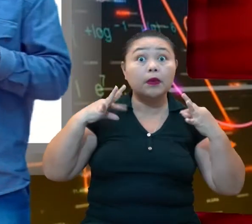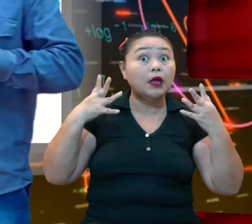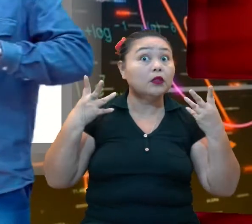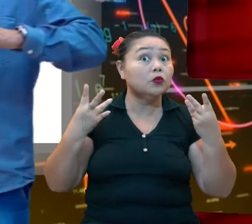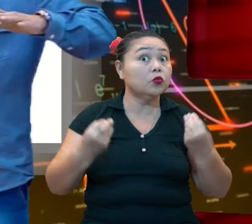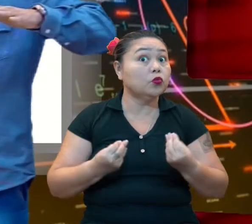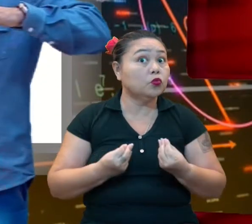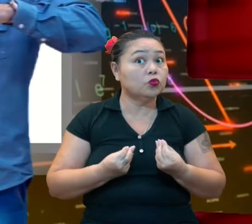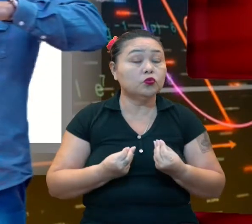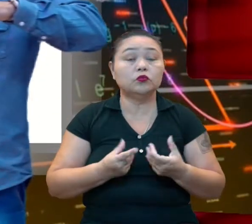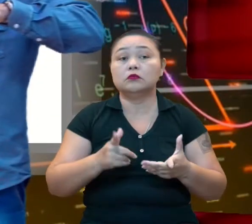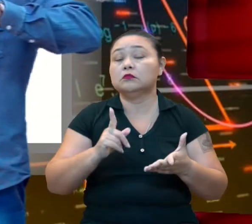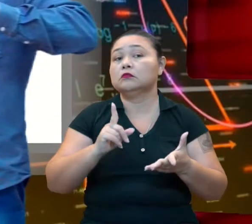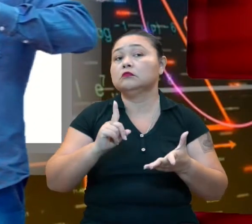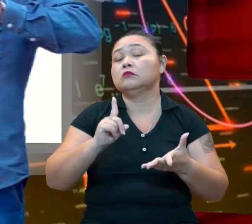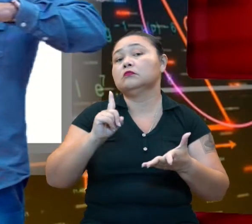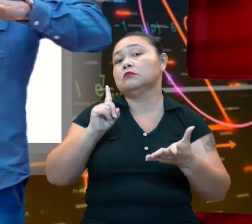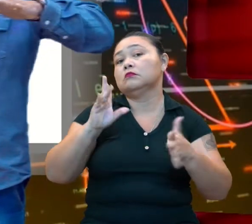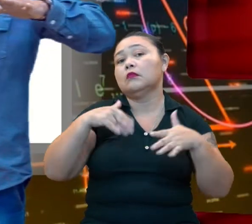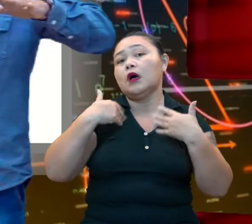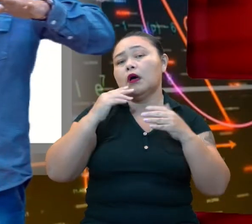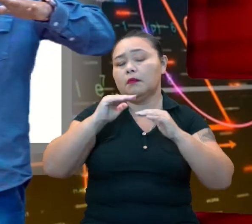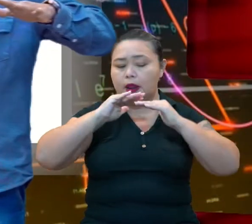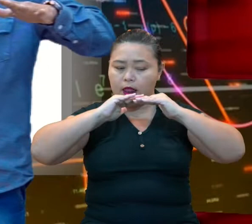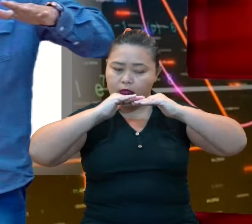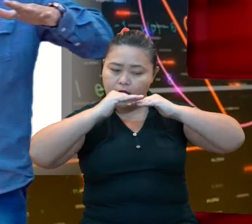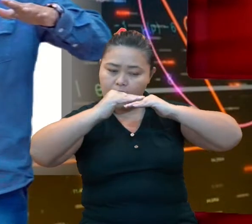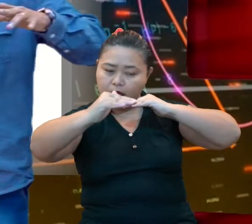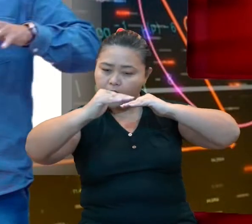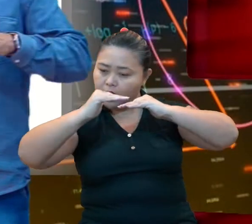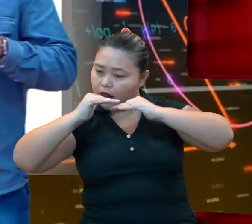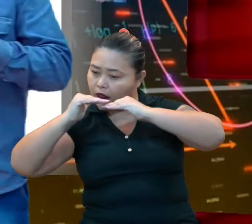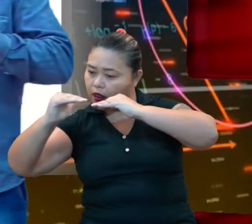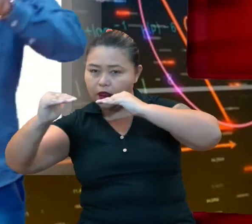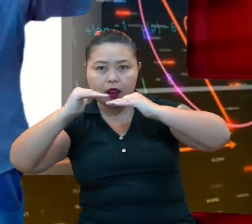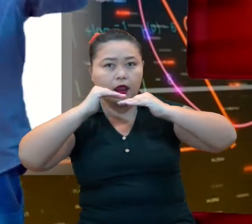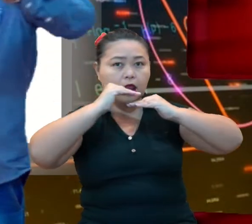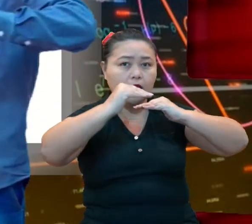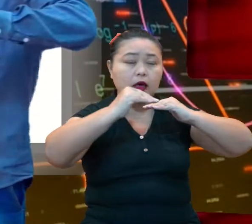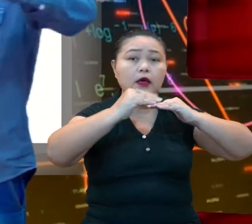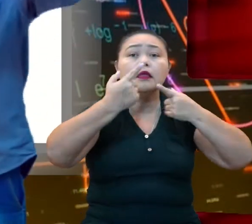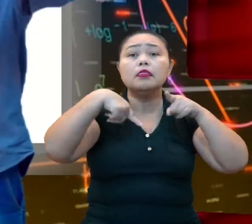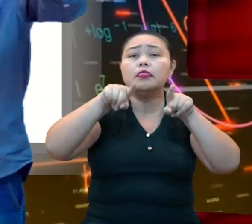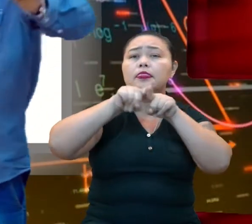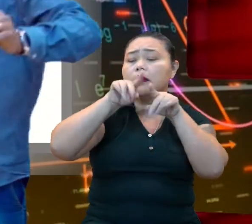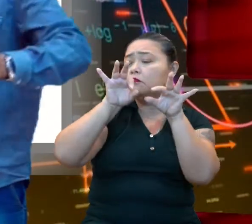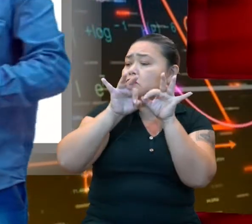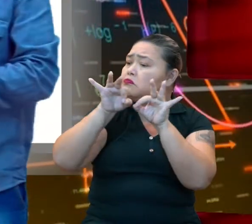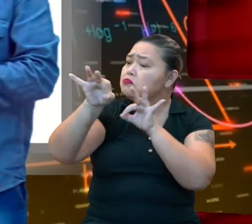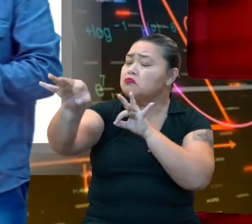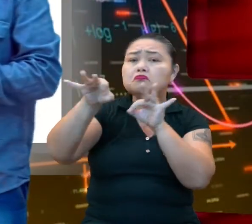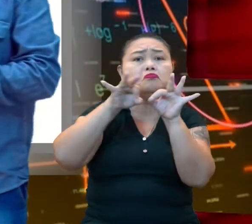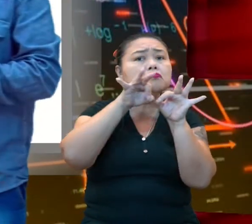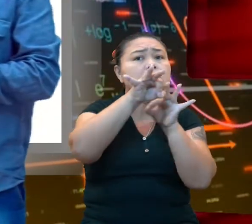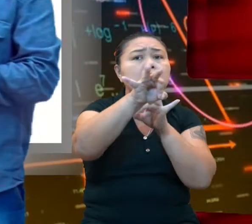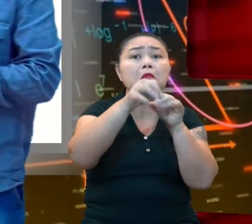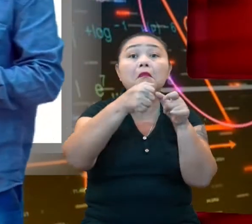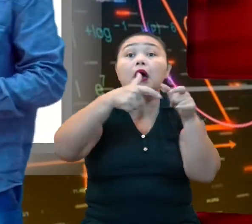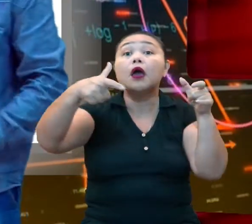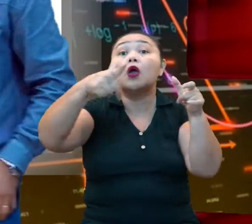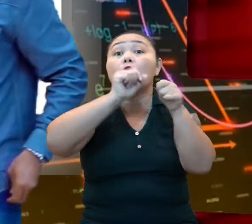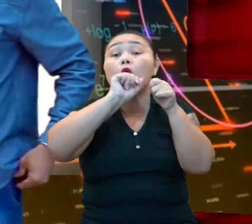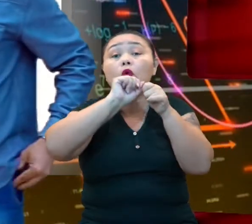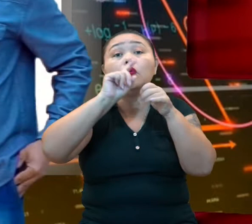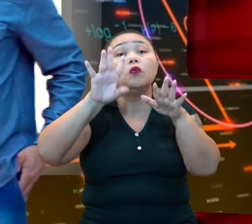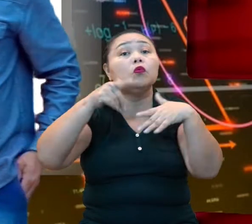para fazer a planagem, né, para deixar plano, bonitinho, como para fazer medições mesmo de distâncias maiores. E a